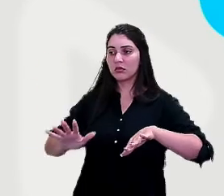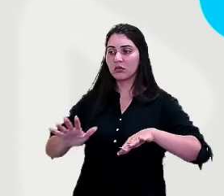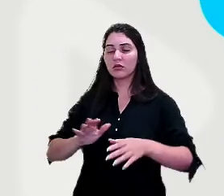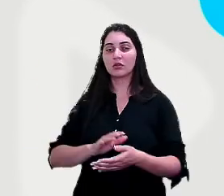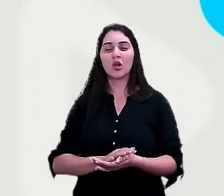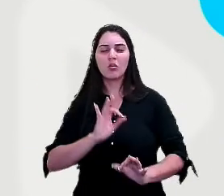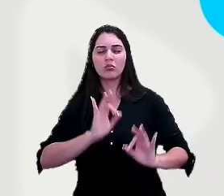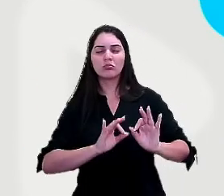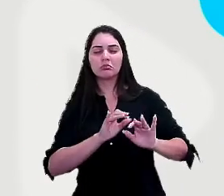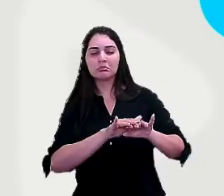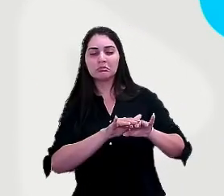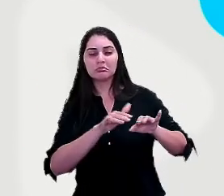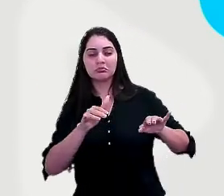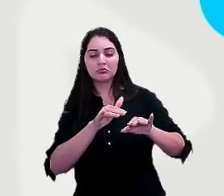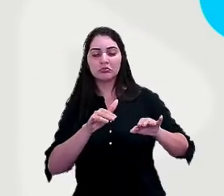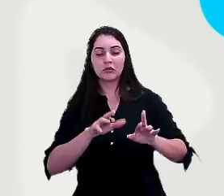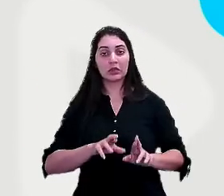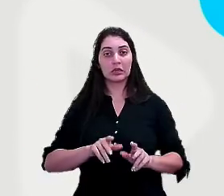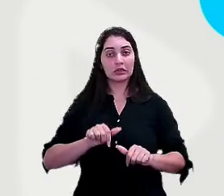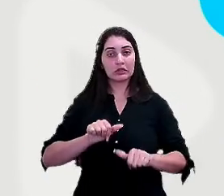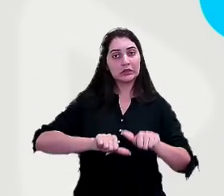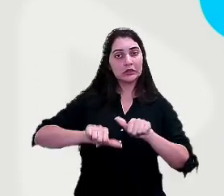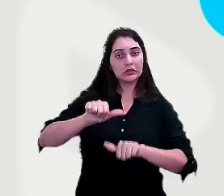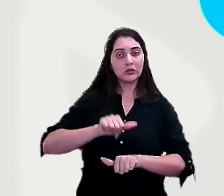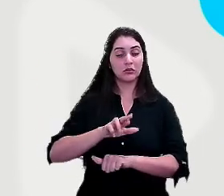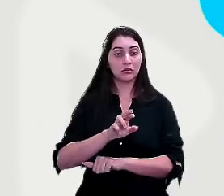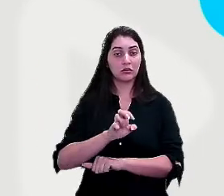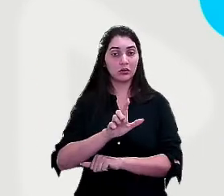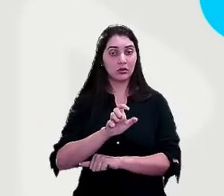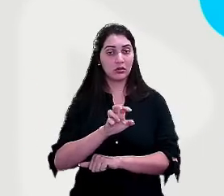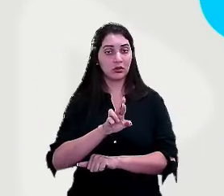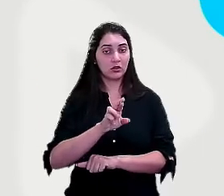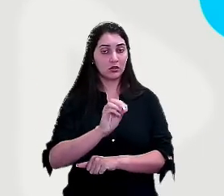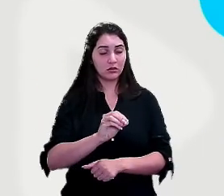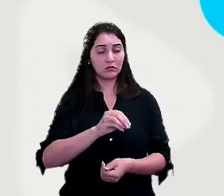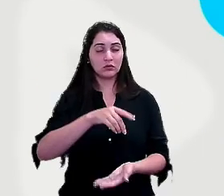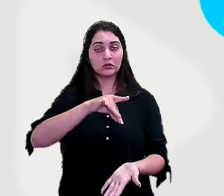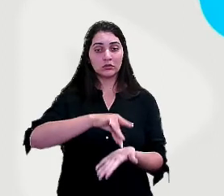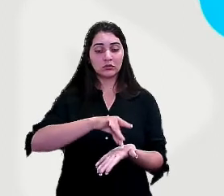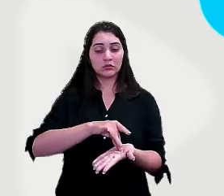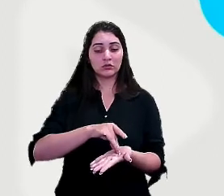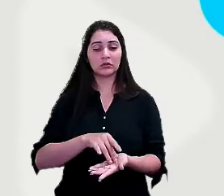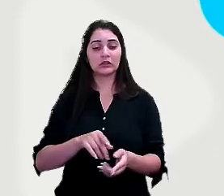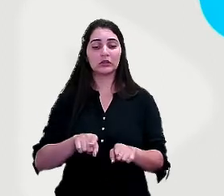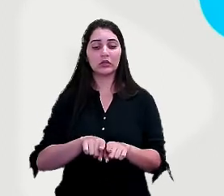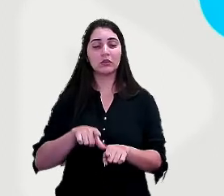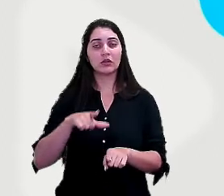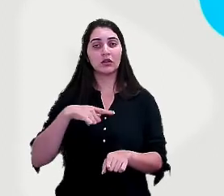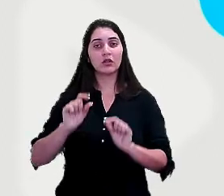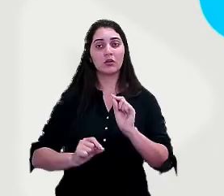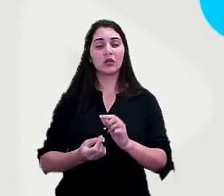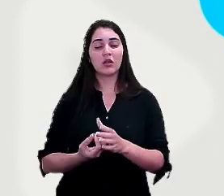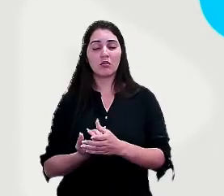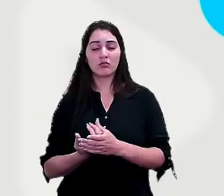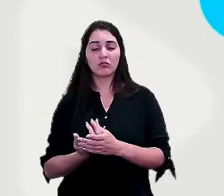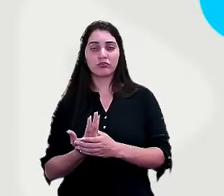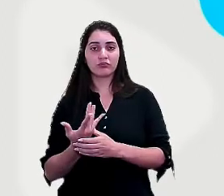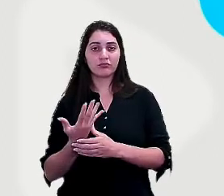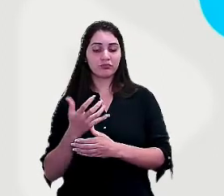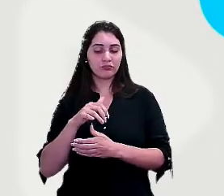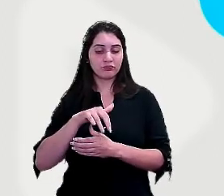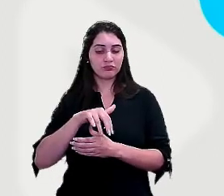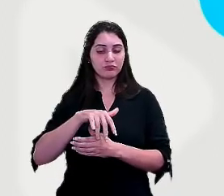vertente que vai modificar o relevo original. E o vulcanismo, que a gente já mostrou ali mais ou